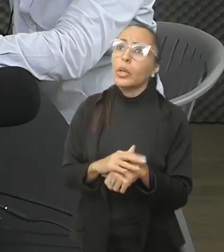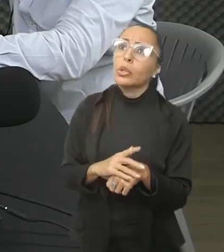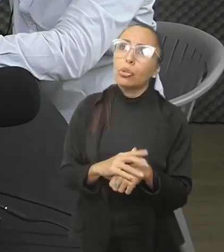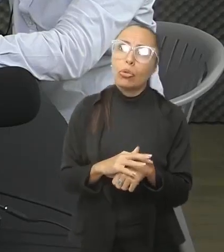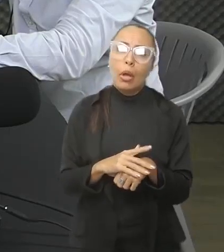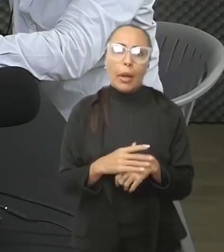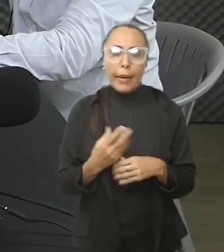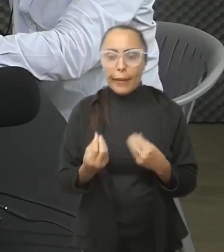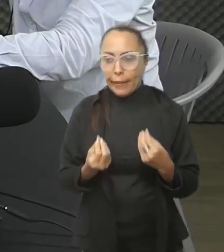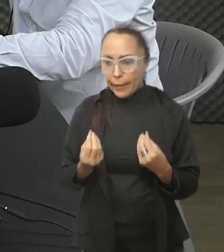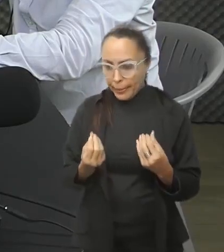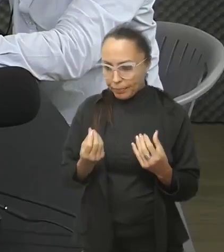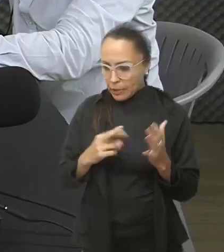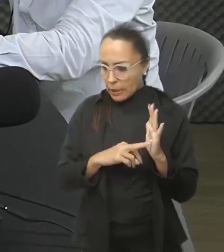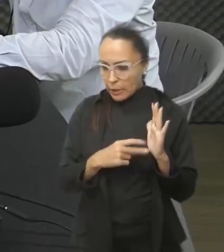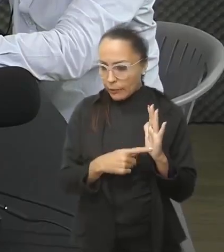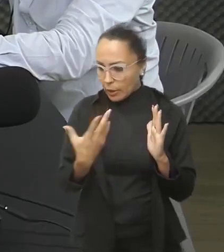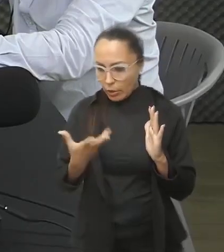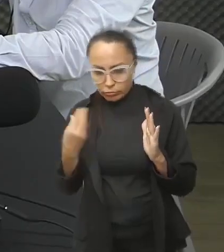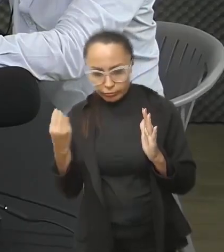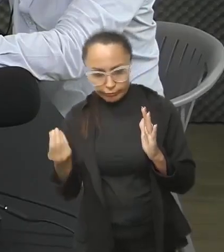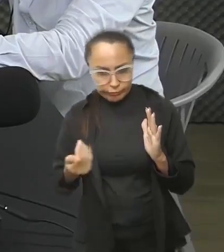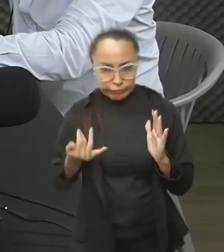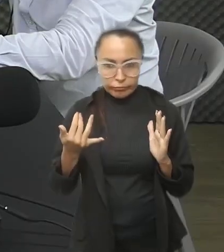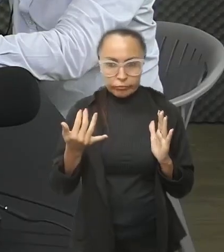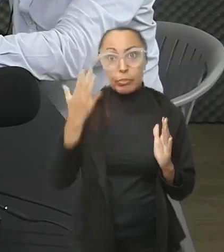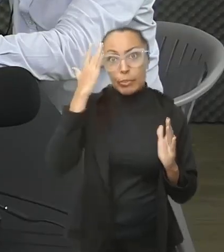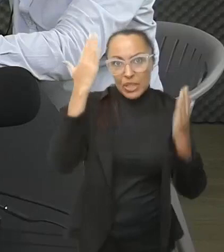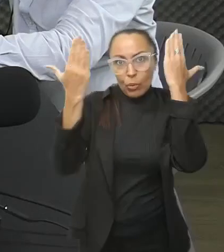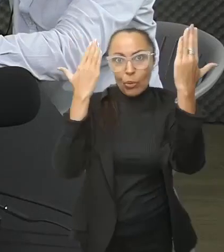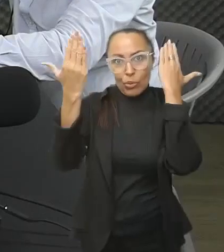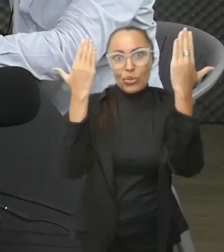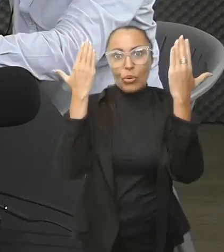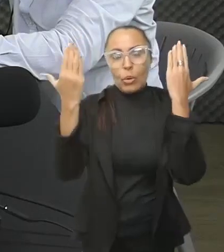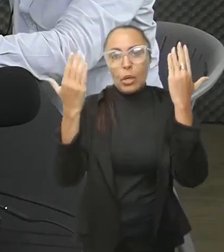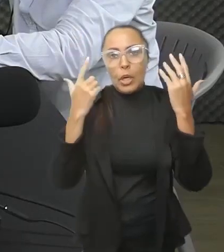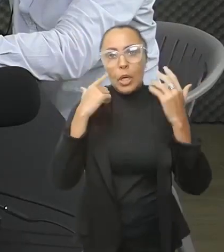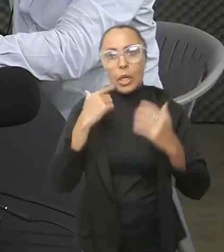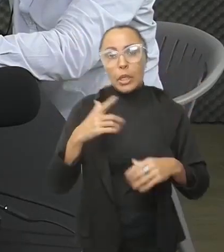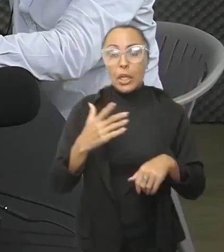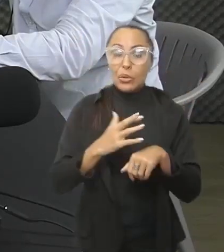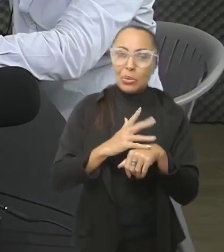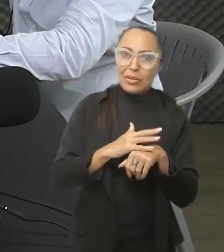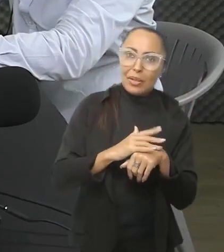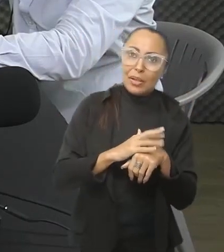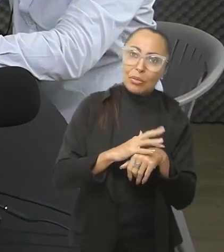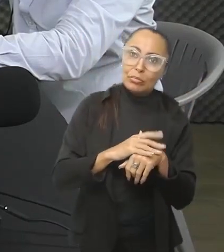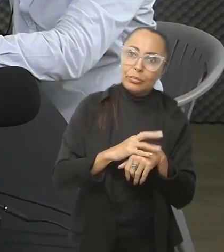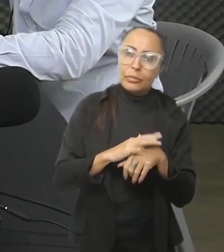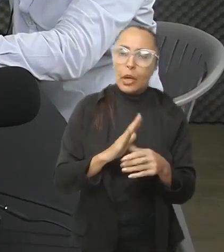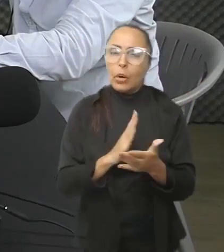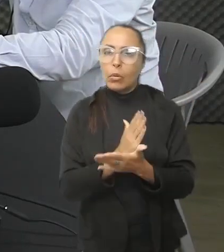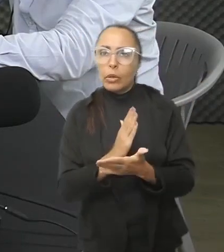doentes, é do ponto de vista do psicológico, que adoeceram muitas